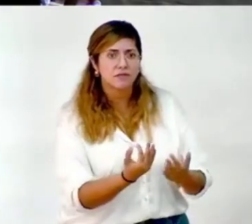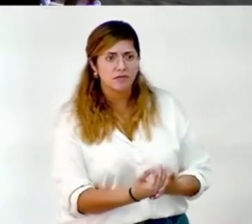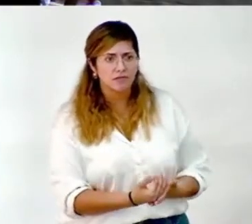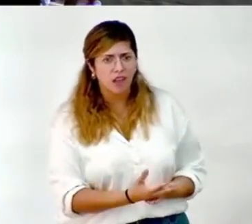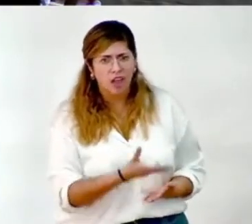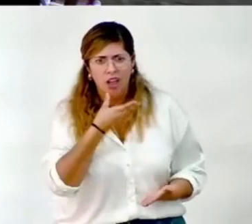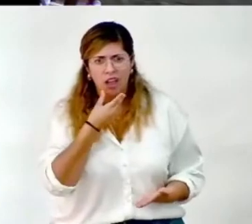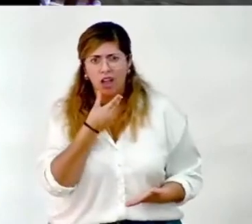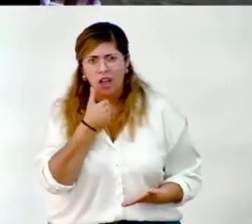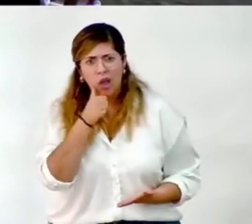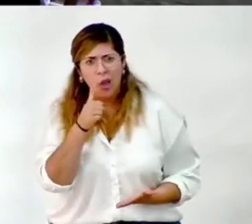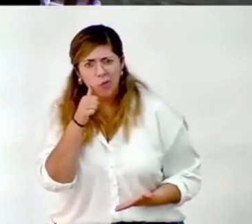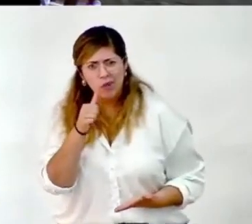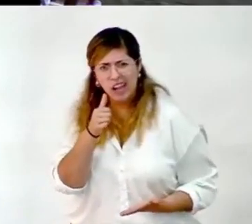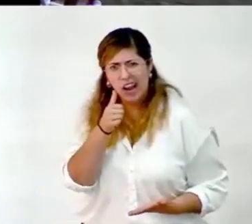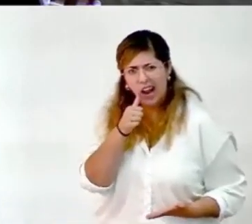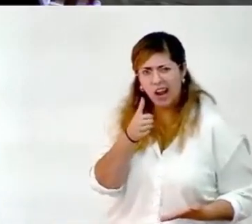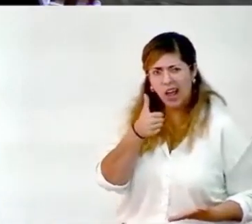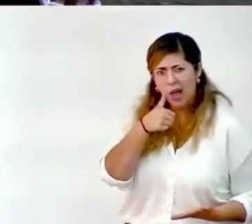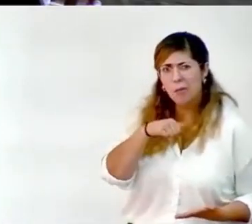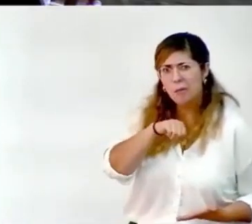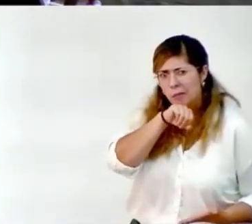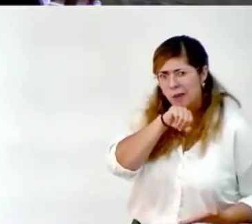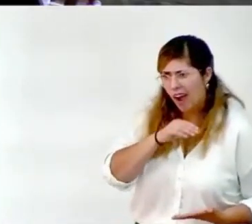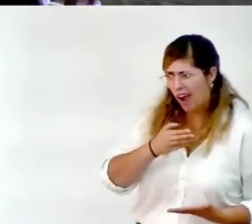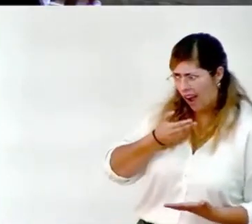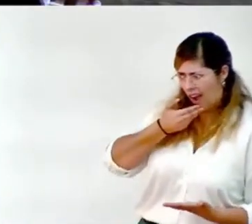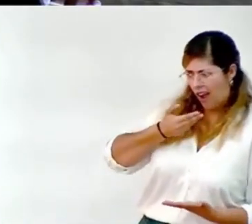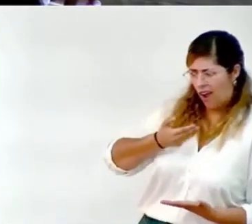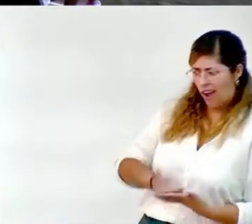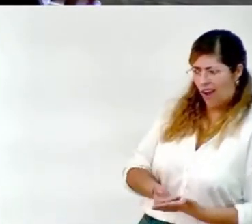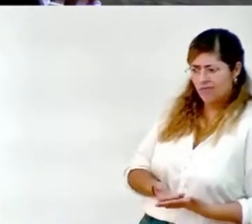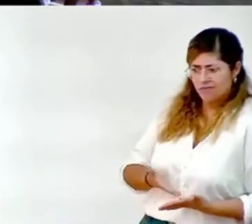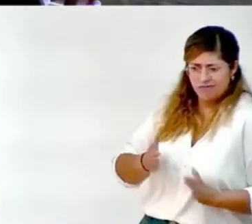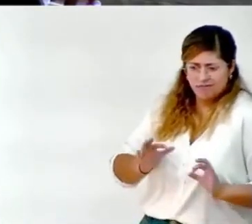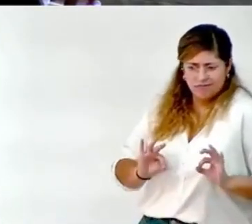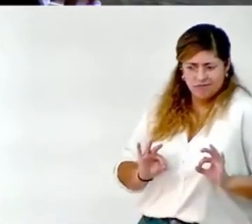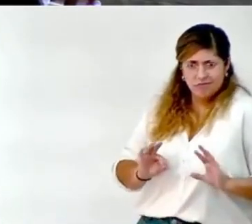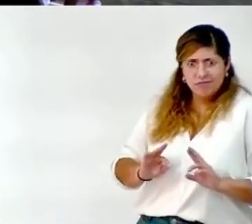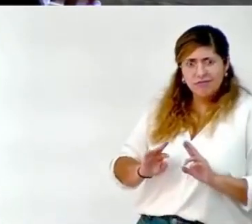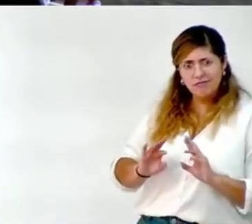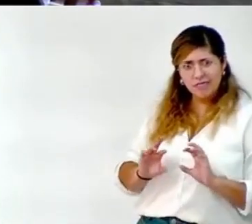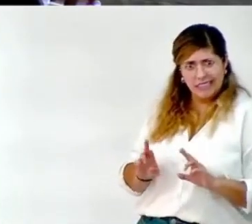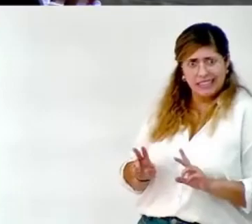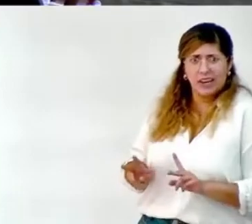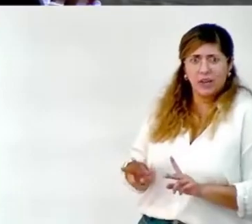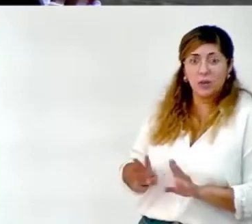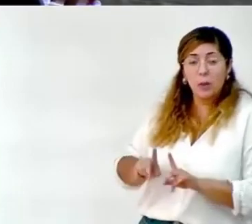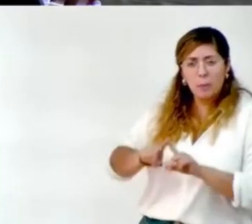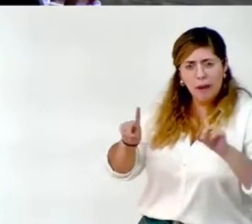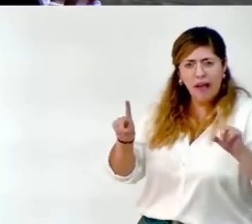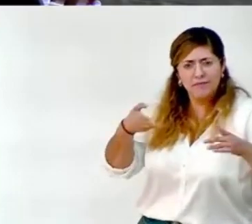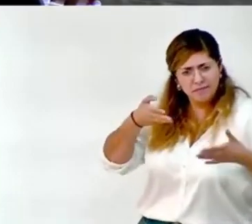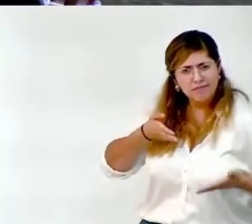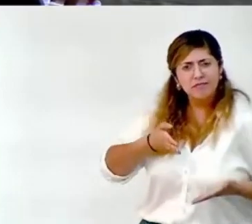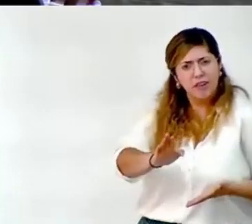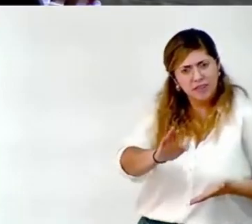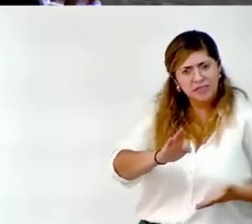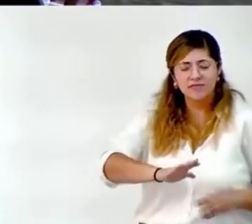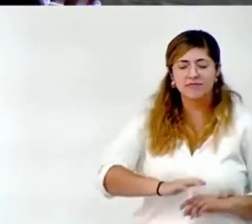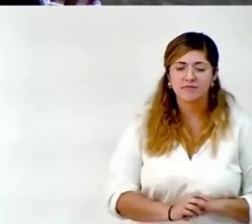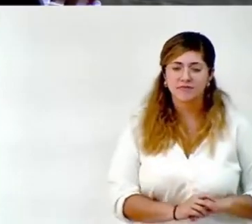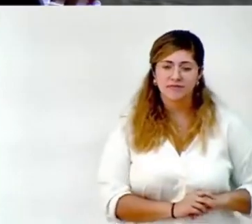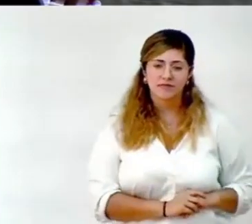Chocada, aquela mulher e a família de Charles vai à Vila Amish no dia seguinte para o velório. E